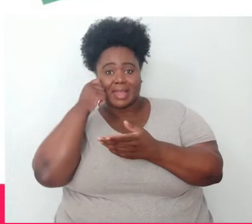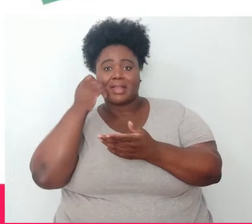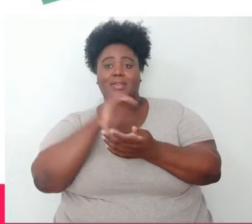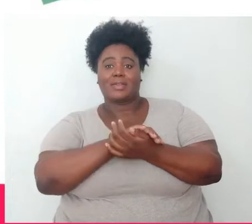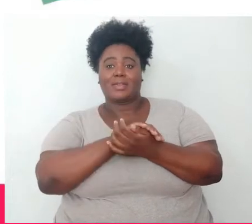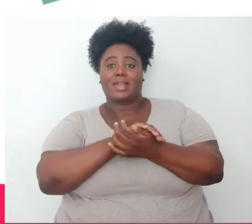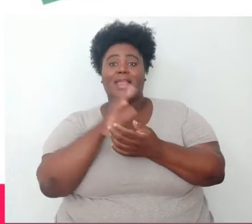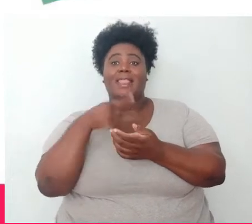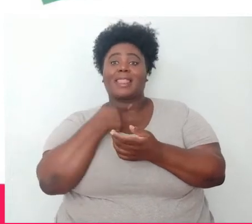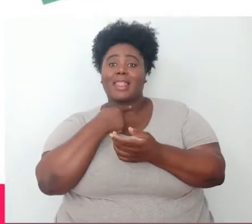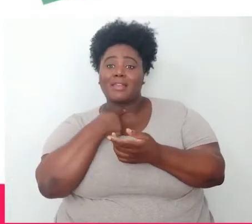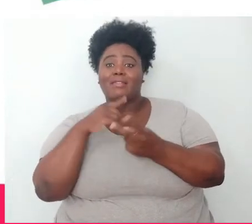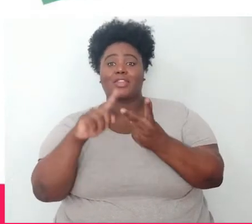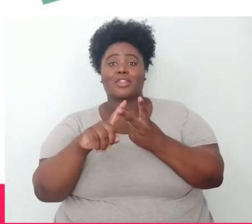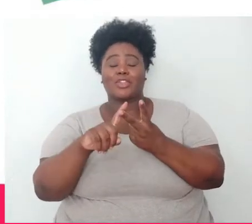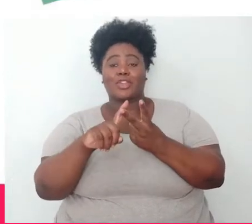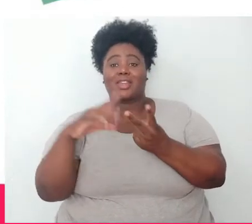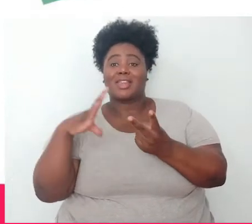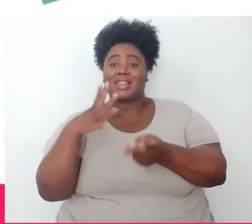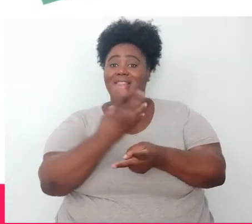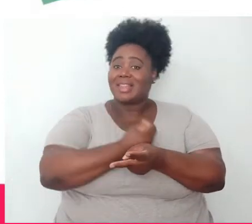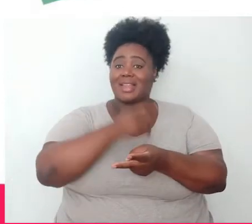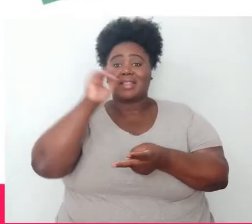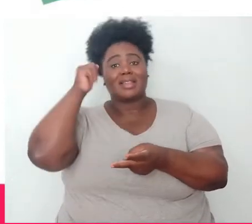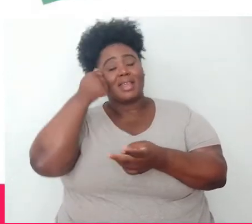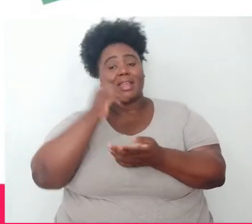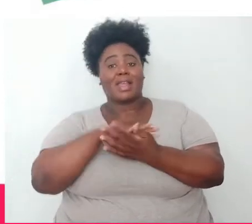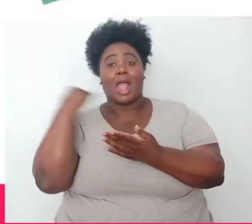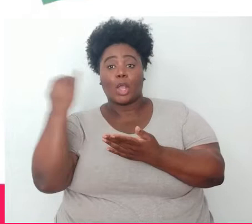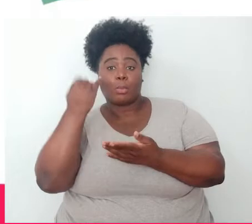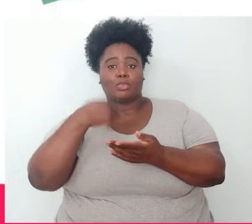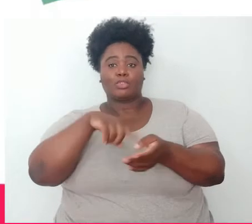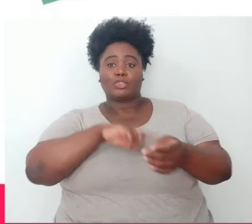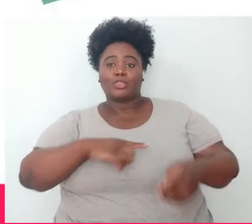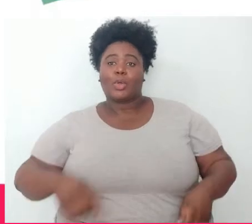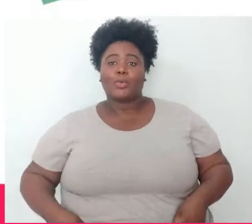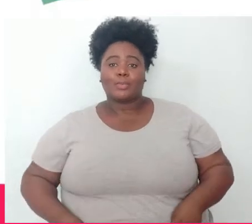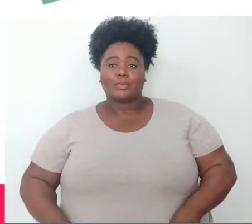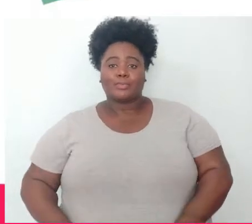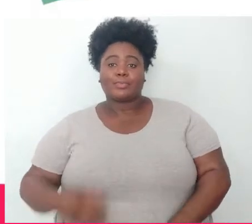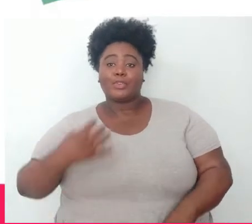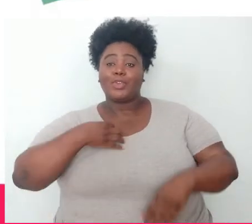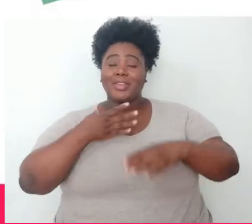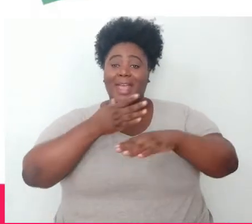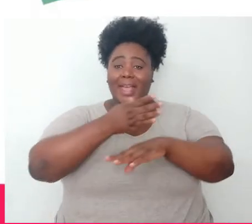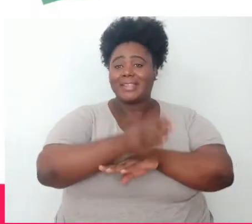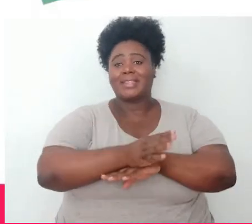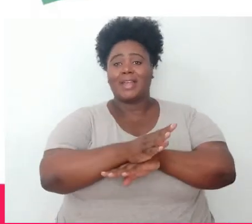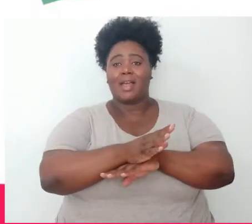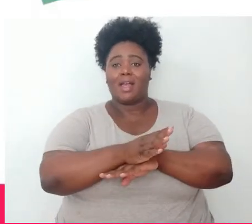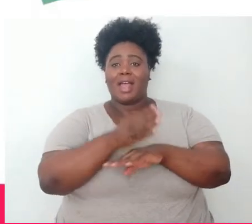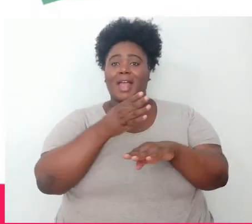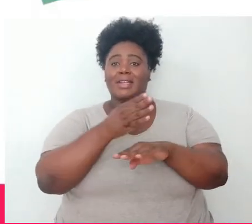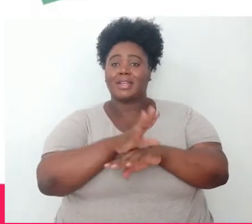teóricas travestis, trans, negras, a importância da gente, de uma certa maneira, se infiltrar, né? Capturar